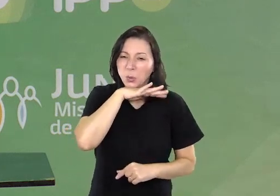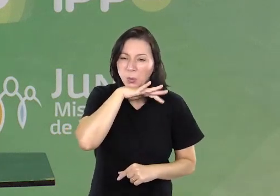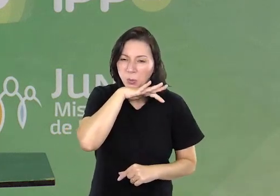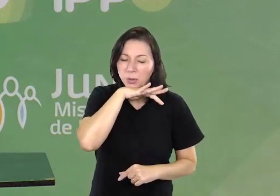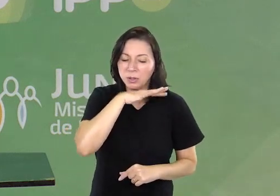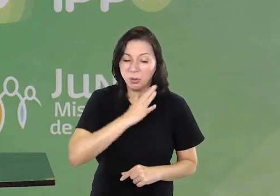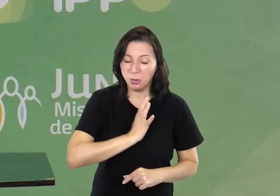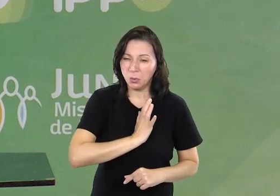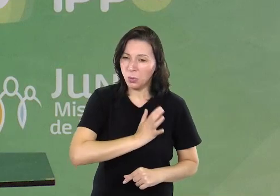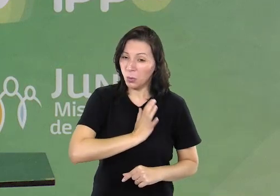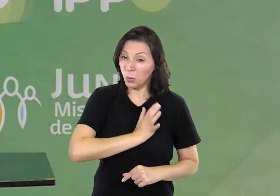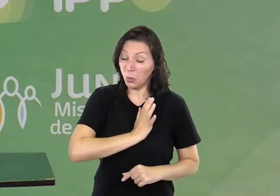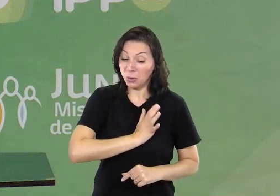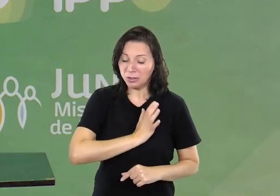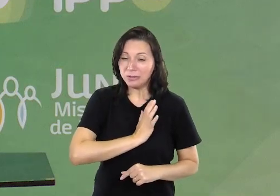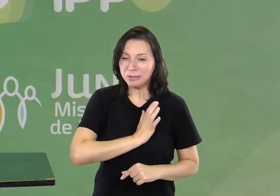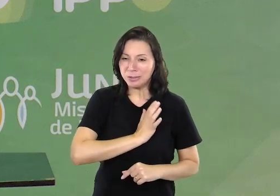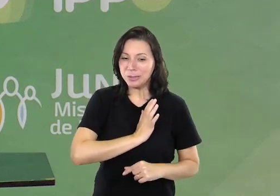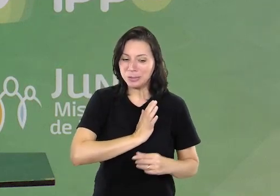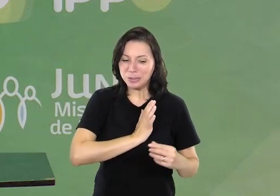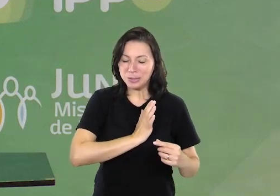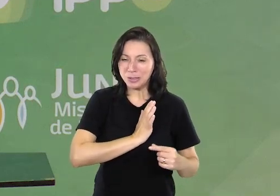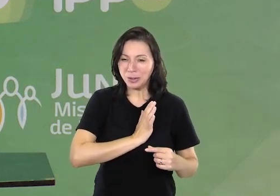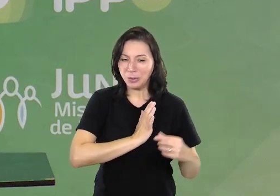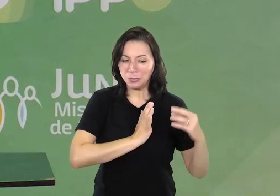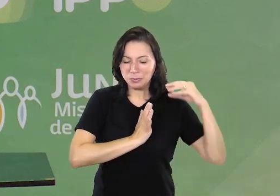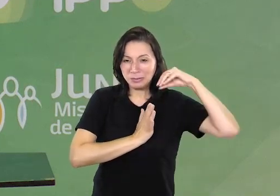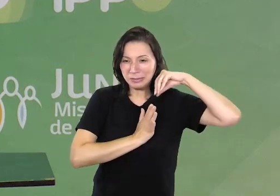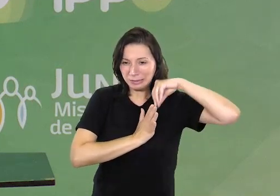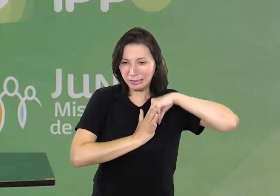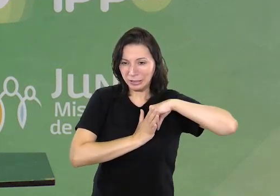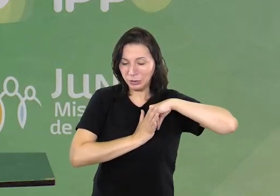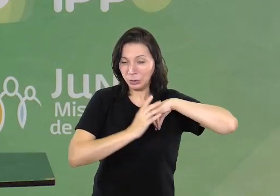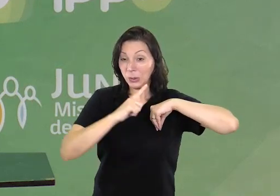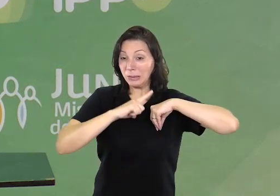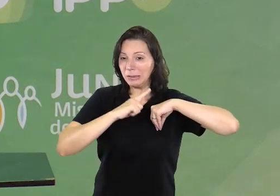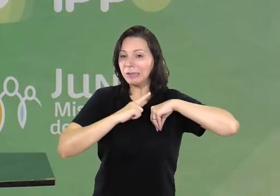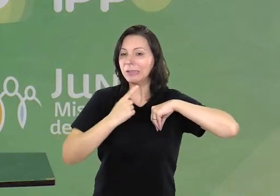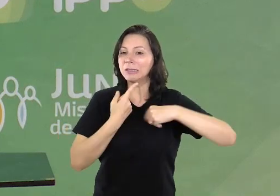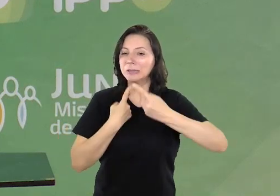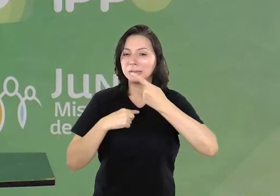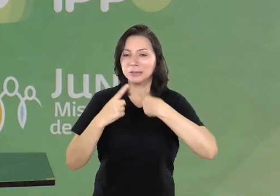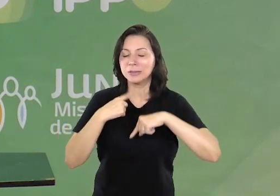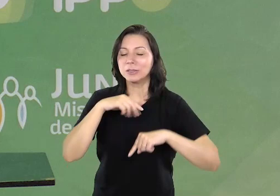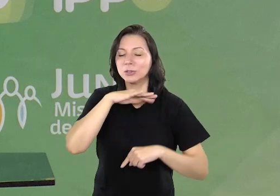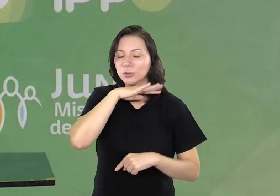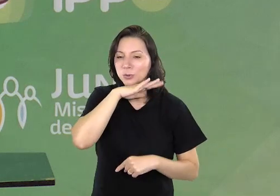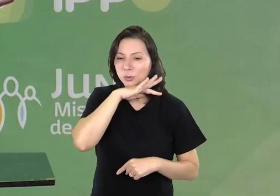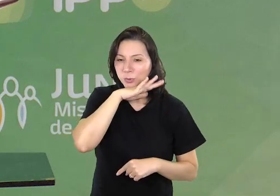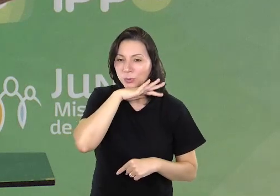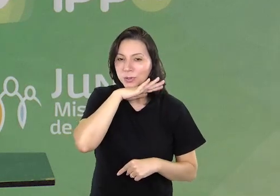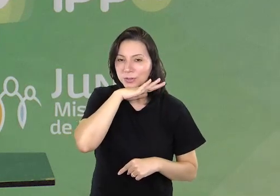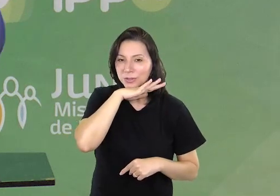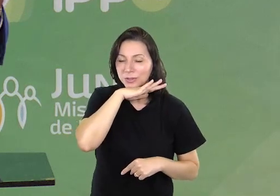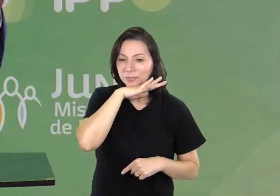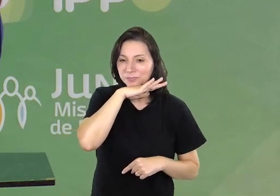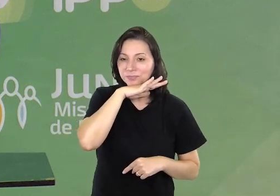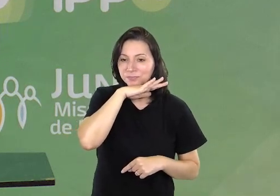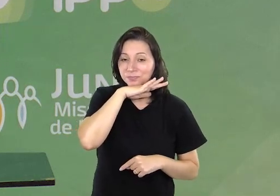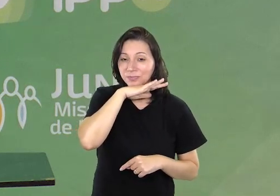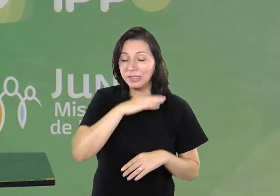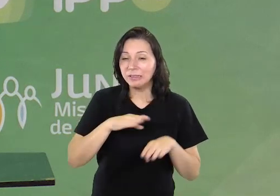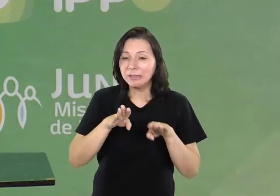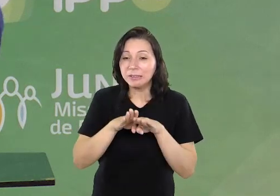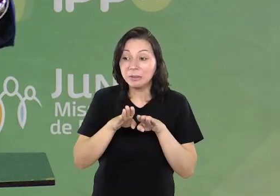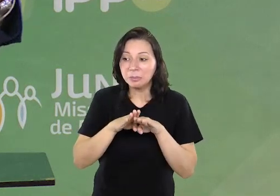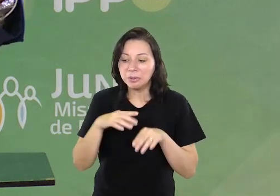com consciência dos olhos é um laço para você então cuidado que você vê cuidado que você sente cuidado onde você vai